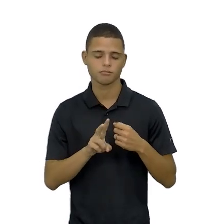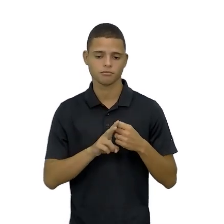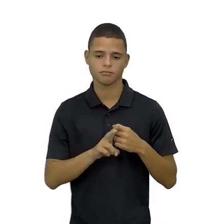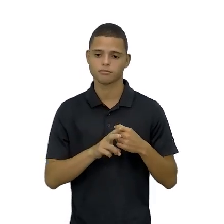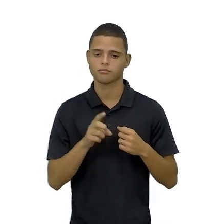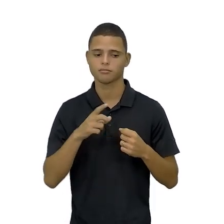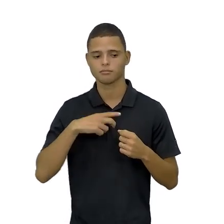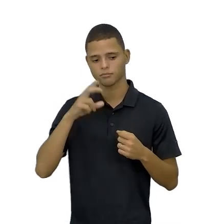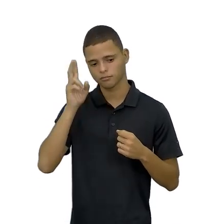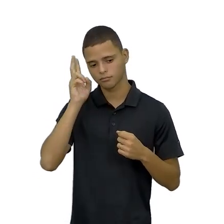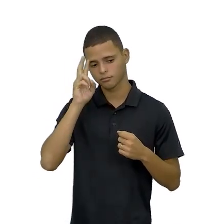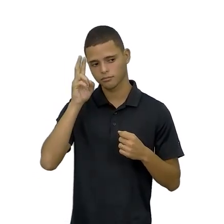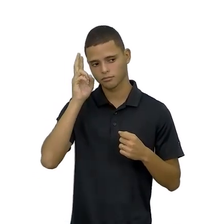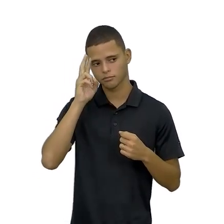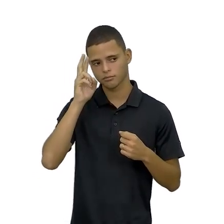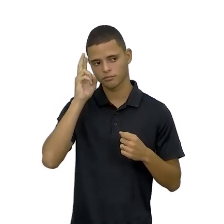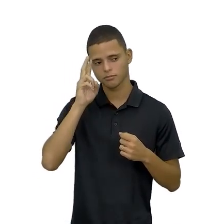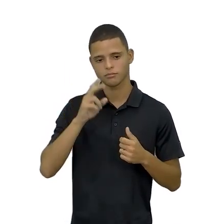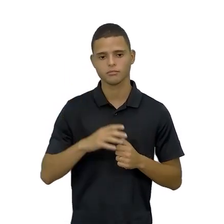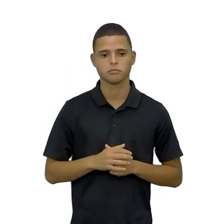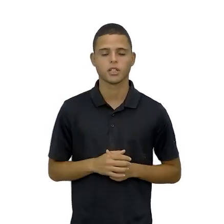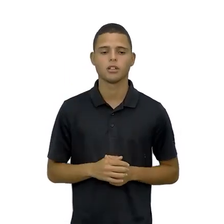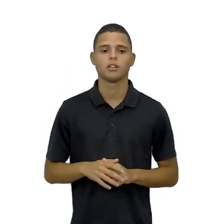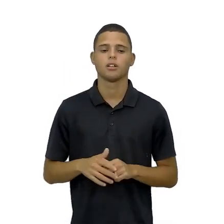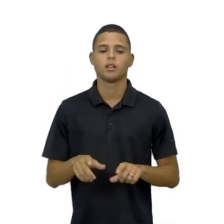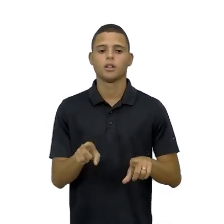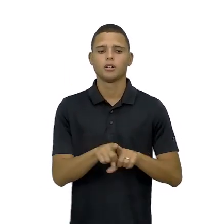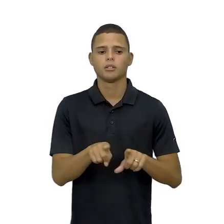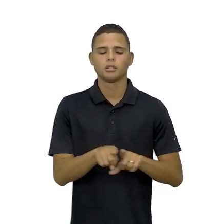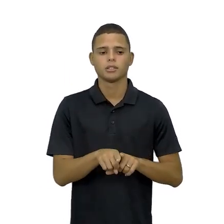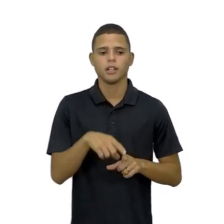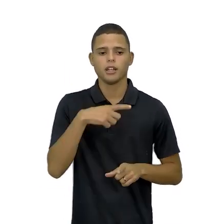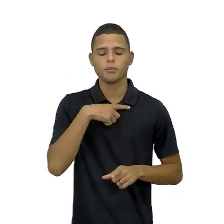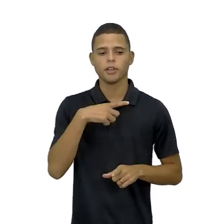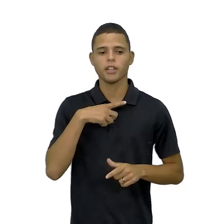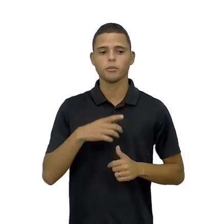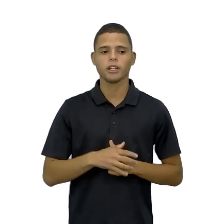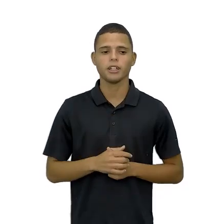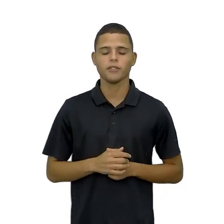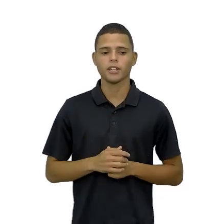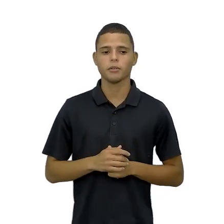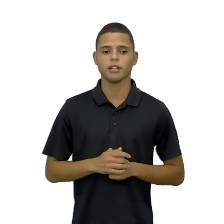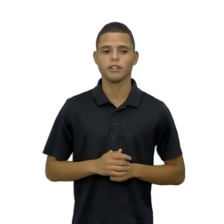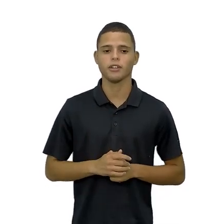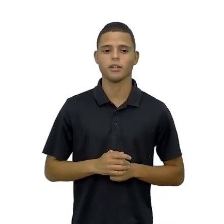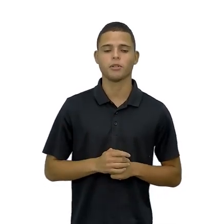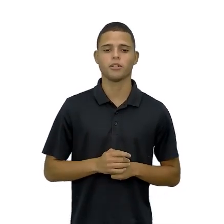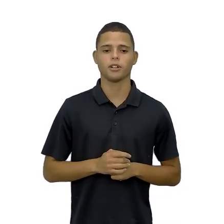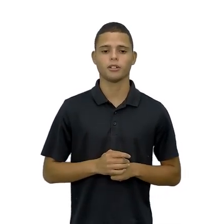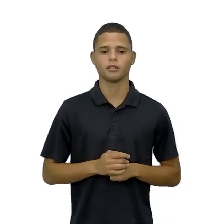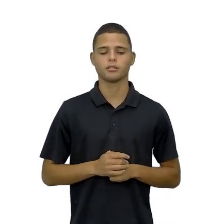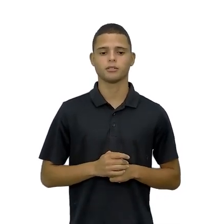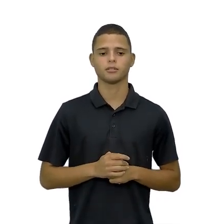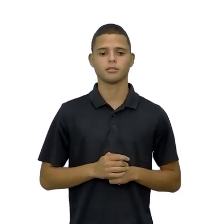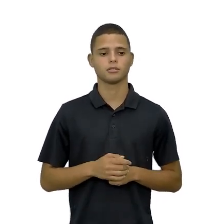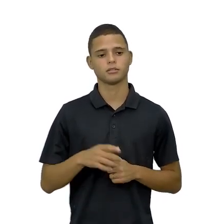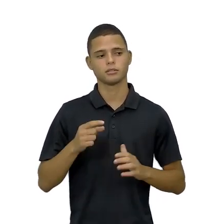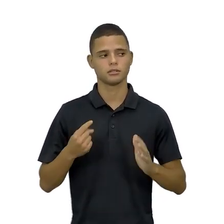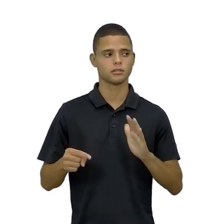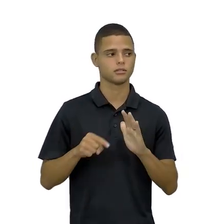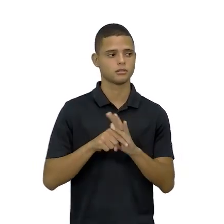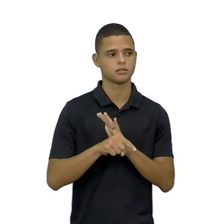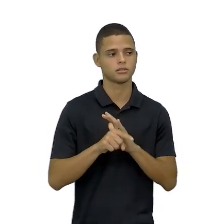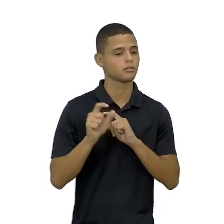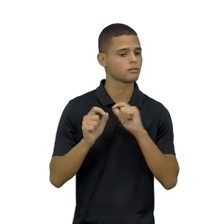assim, são coisas que são preocupantes e que eu acho que vocês também, né, toda vez se perguntam o que mais